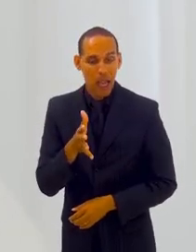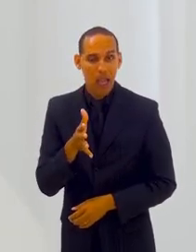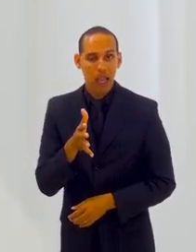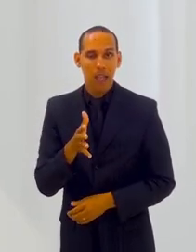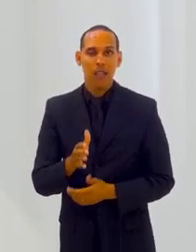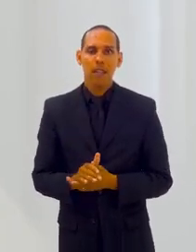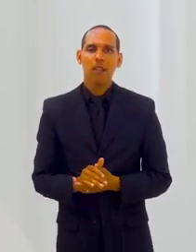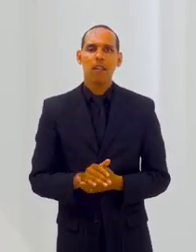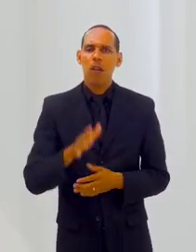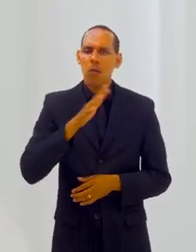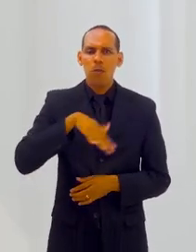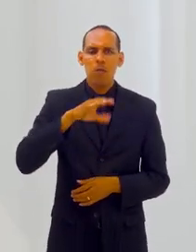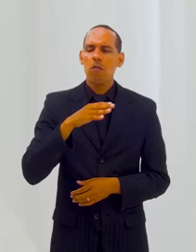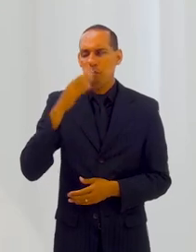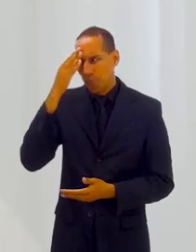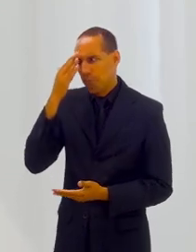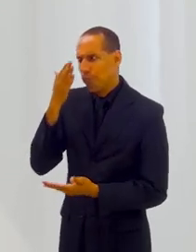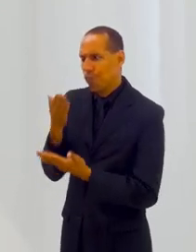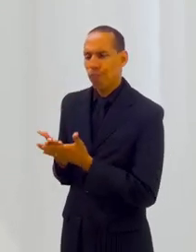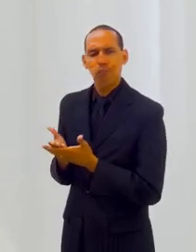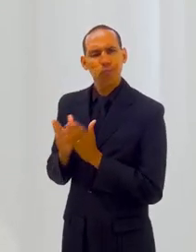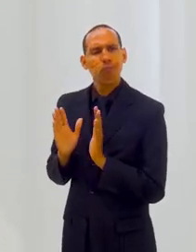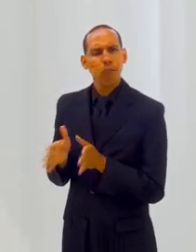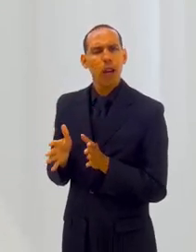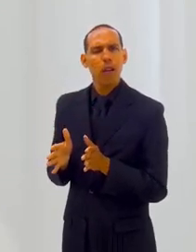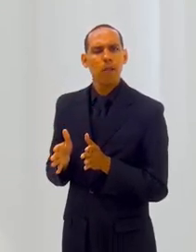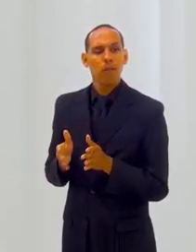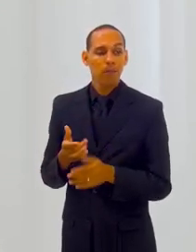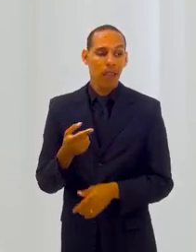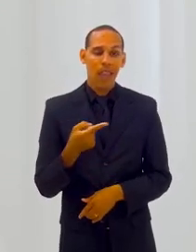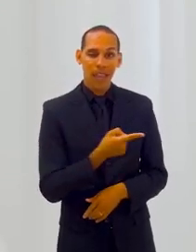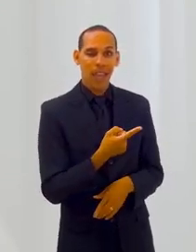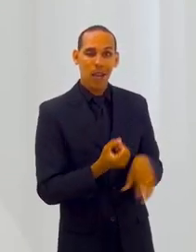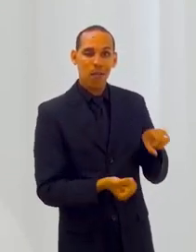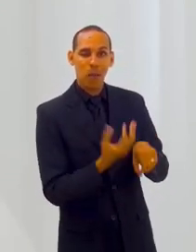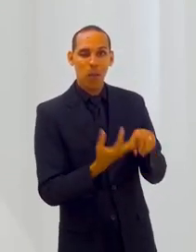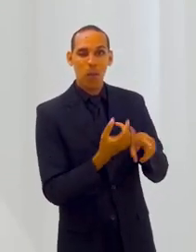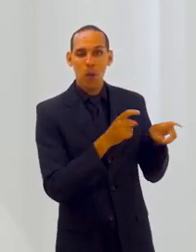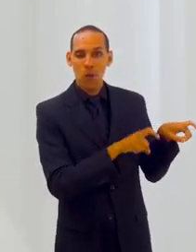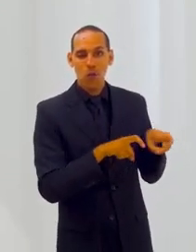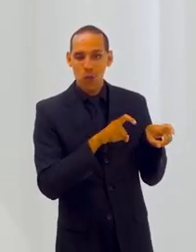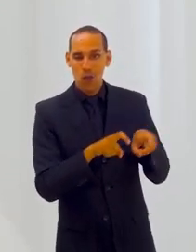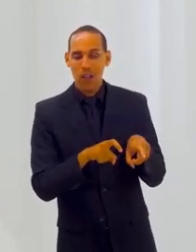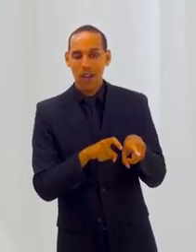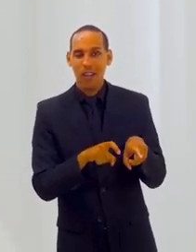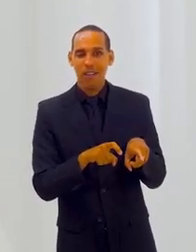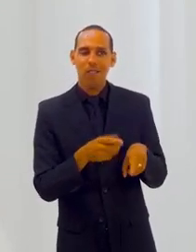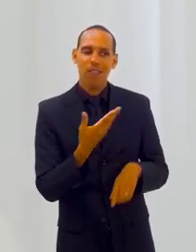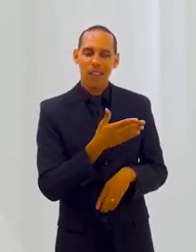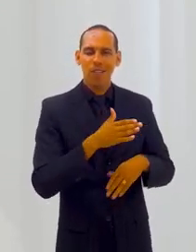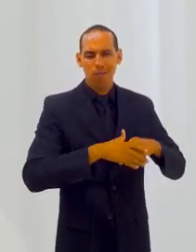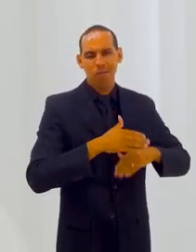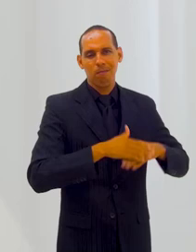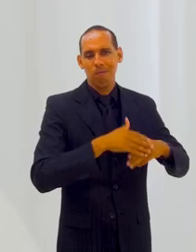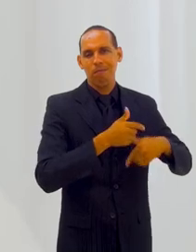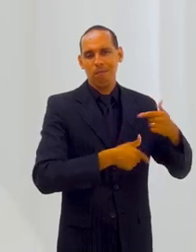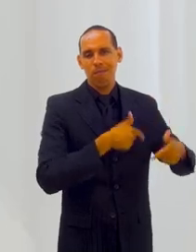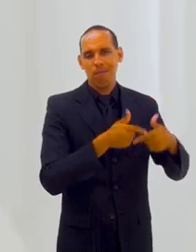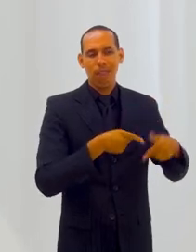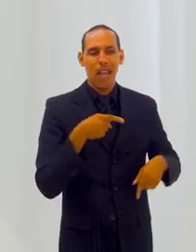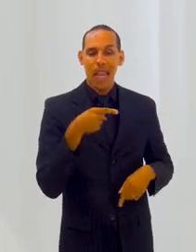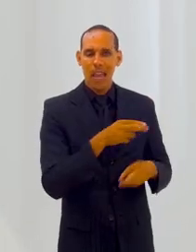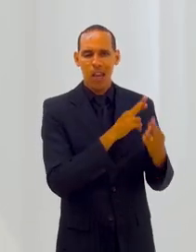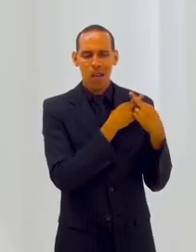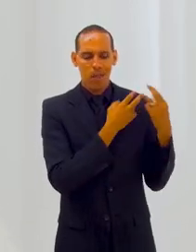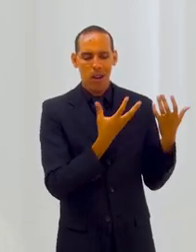e convencidas as partes, tanto o produtor rural, que é quem executa e quem